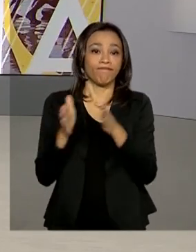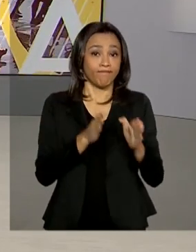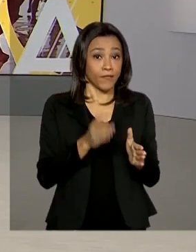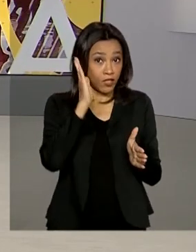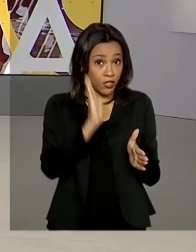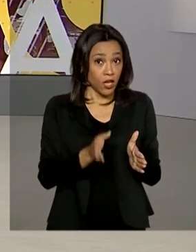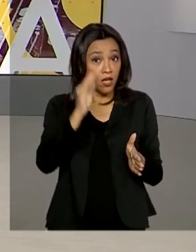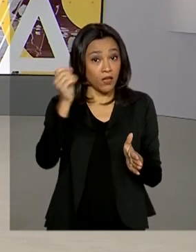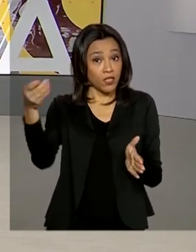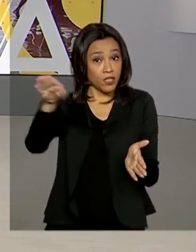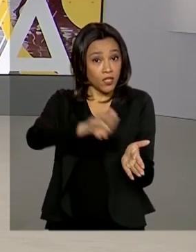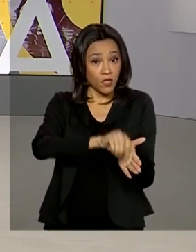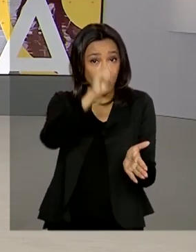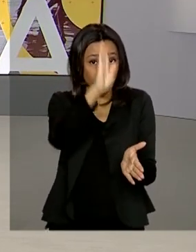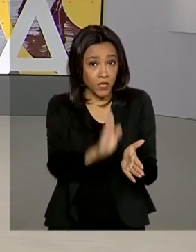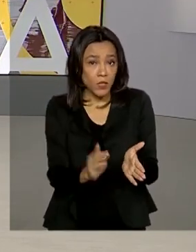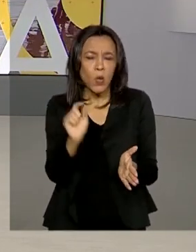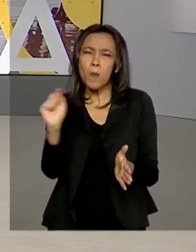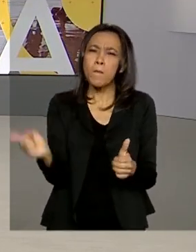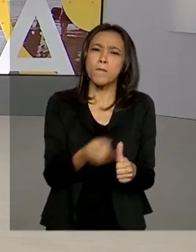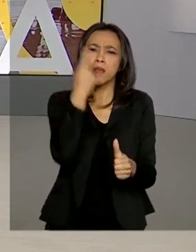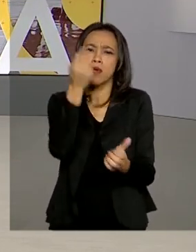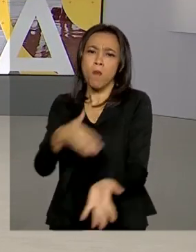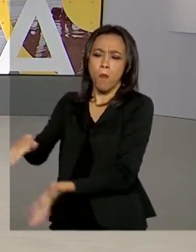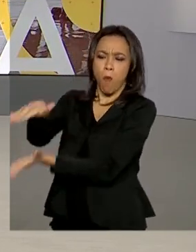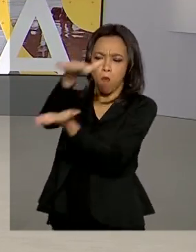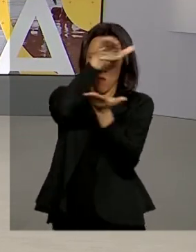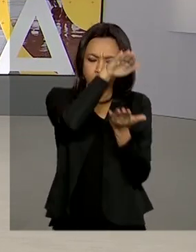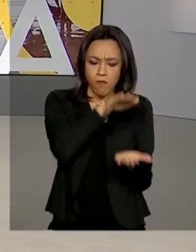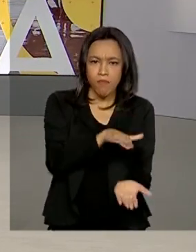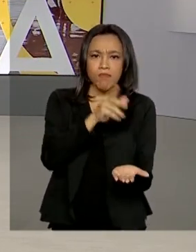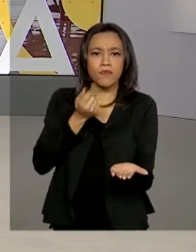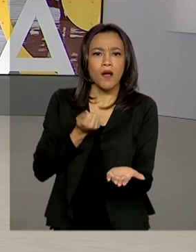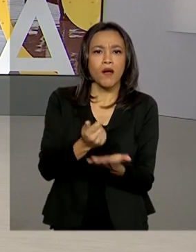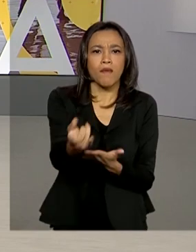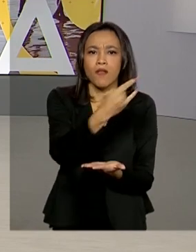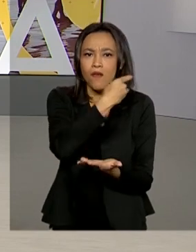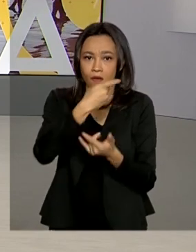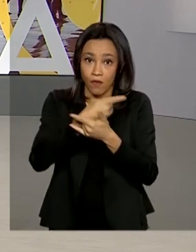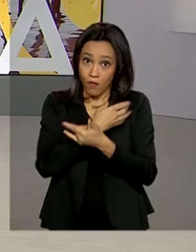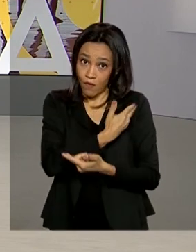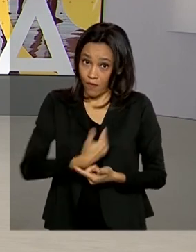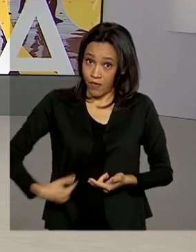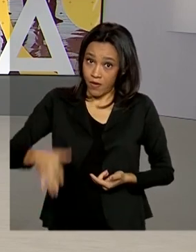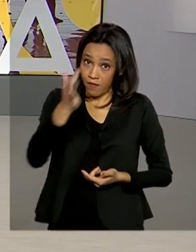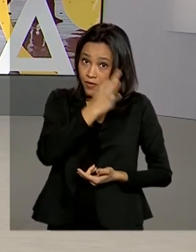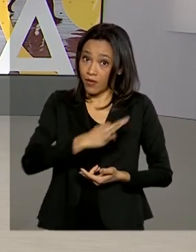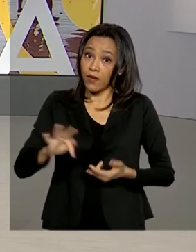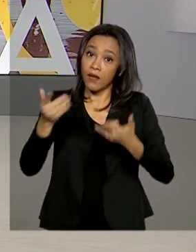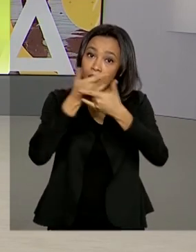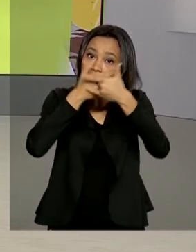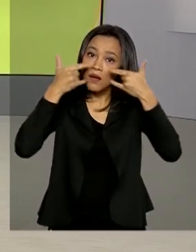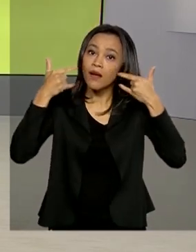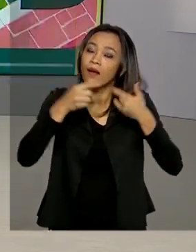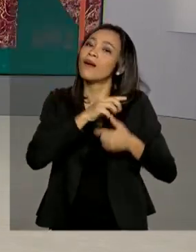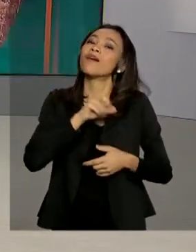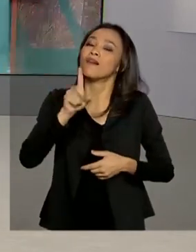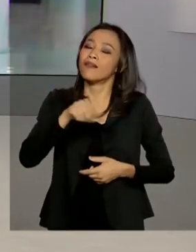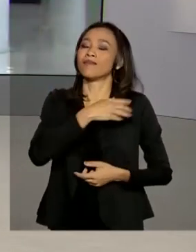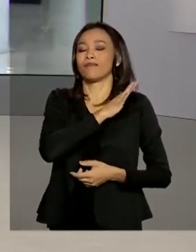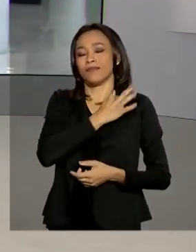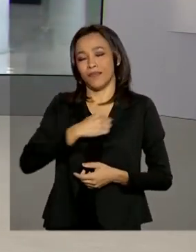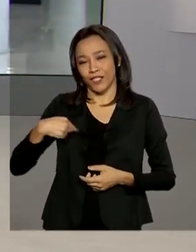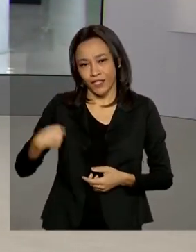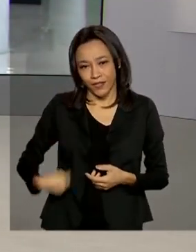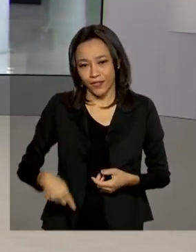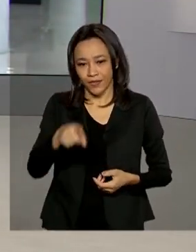E já chegou ao Brasil o primeiro lote de máscaras compradas pelo governo federal da China. Vamos então ao Palácio do Planalto. A repórter